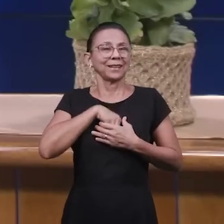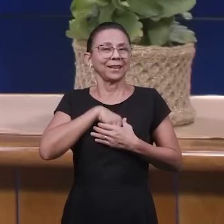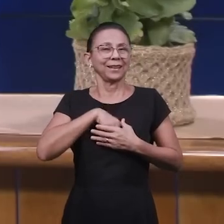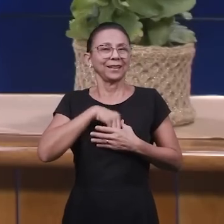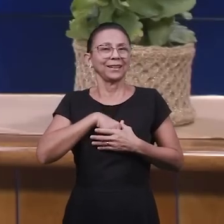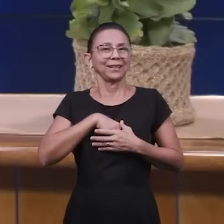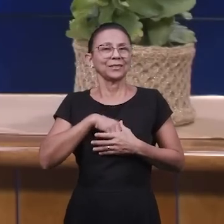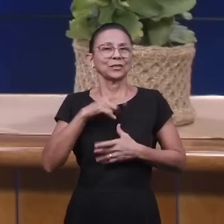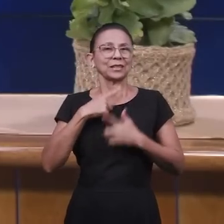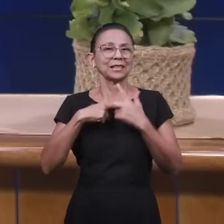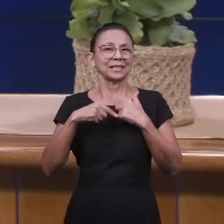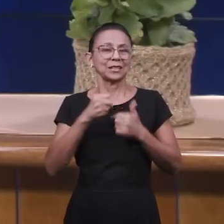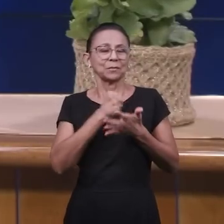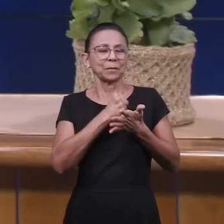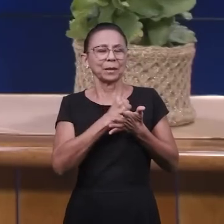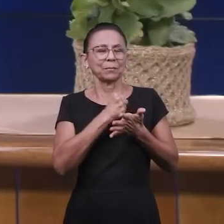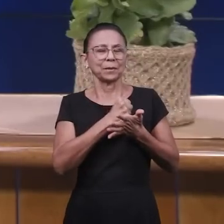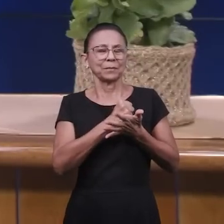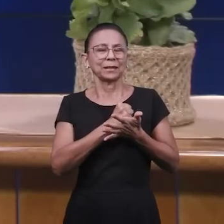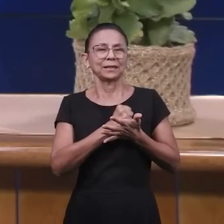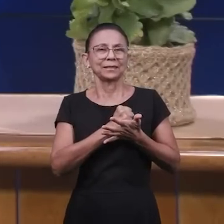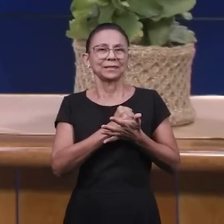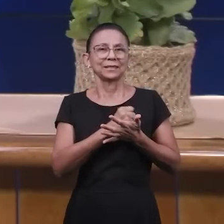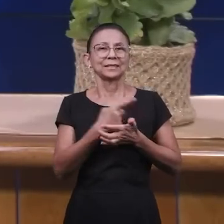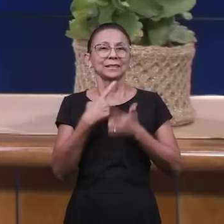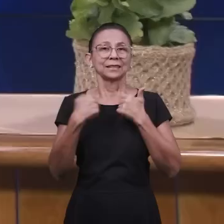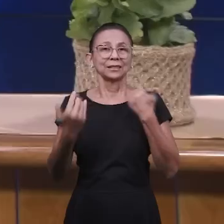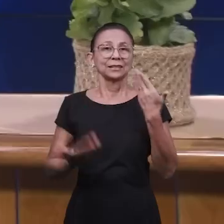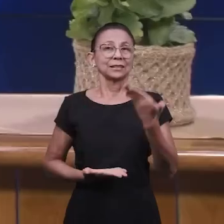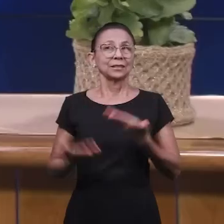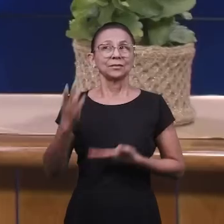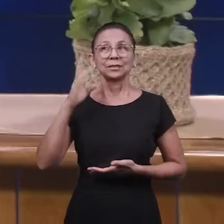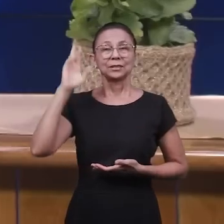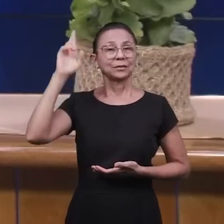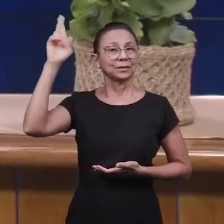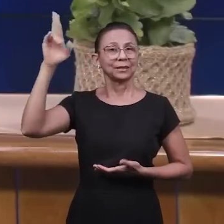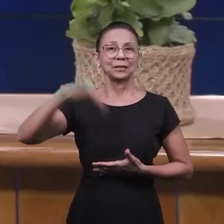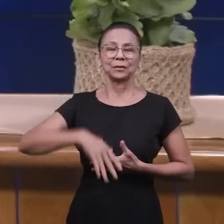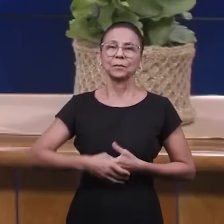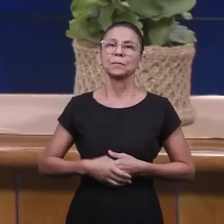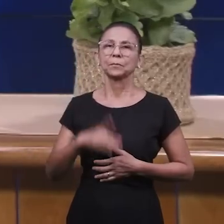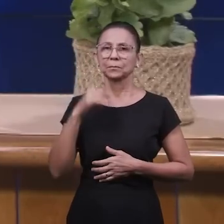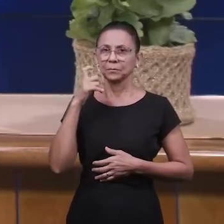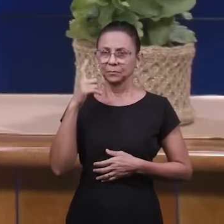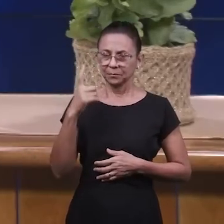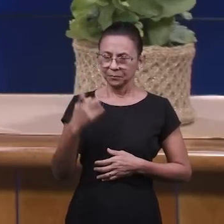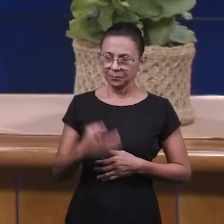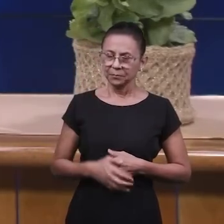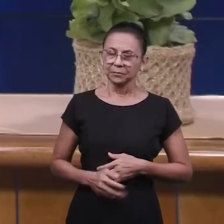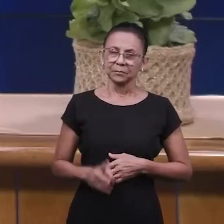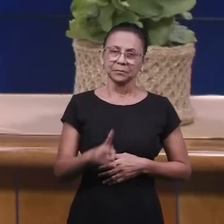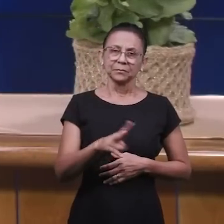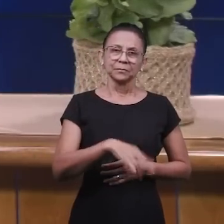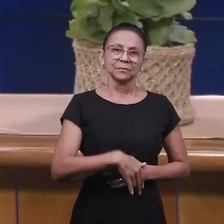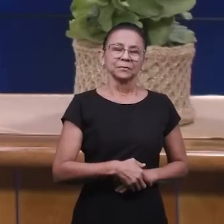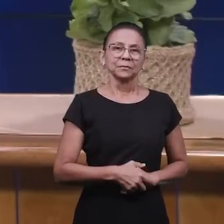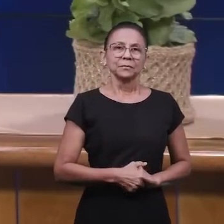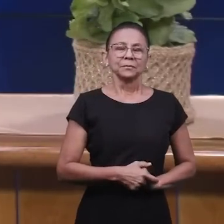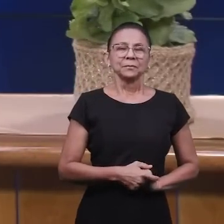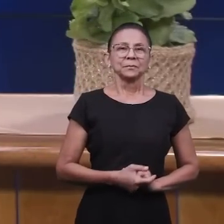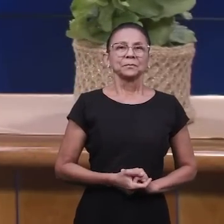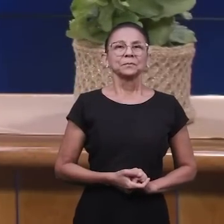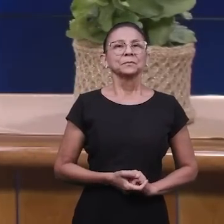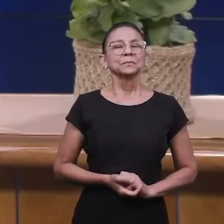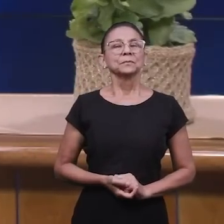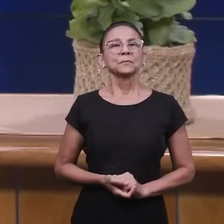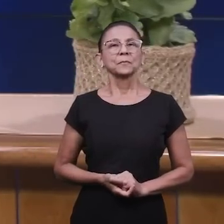tempos apostatarão alguns da fé. Nós temos visto isso acontecer nos nossos dias, onde